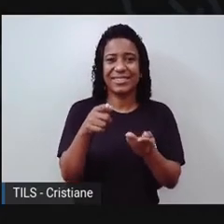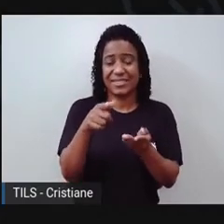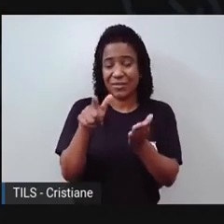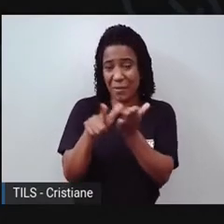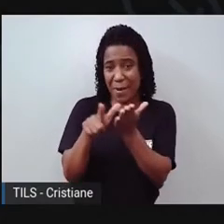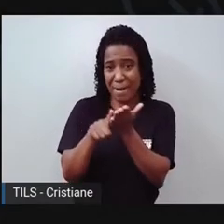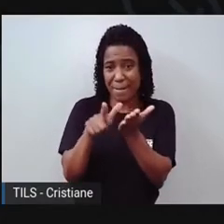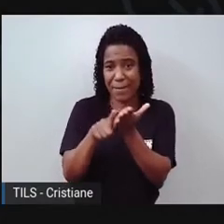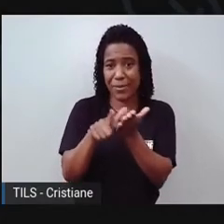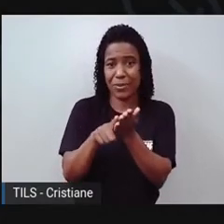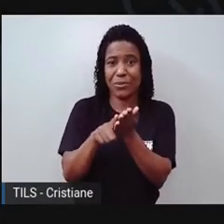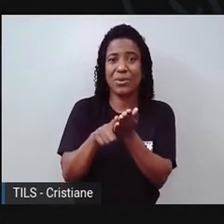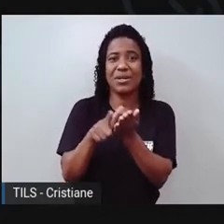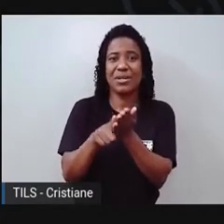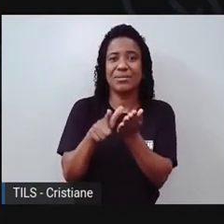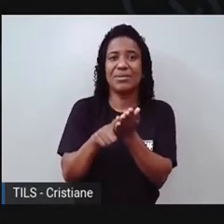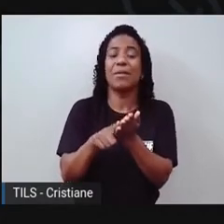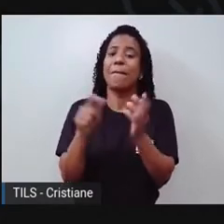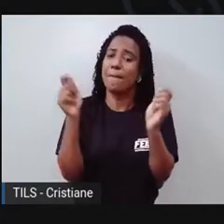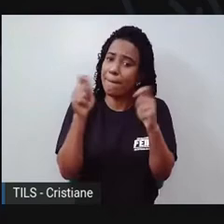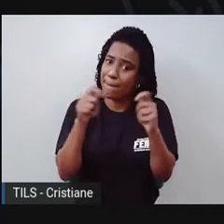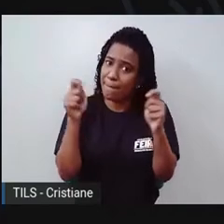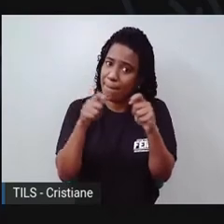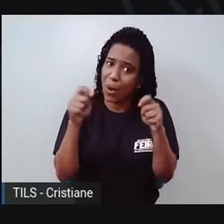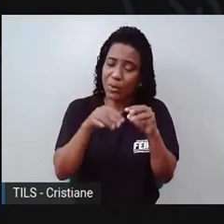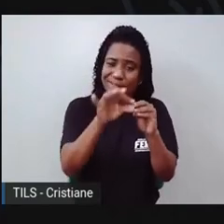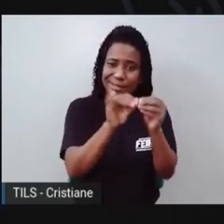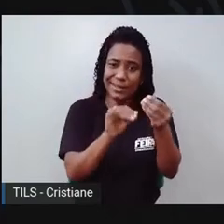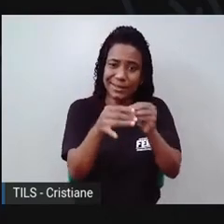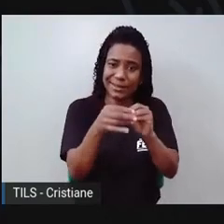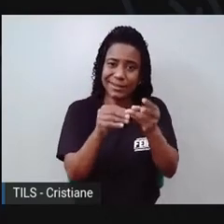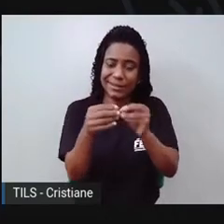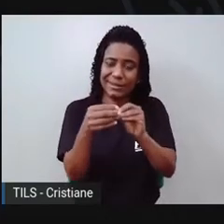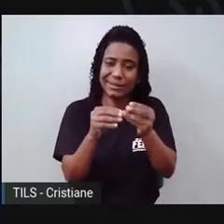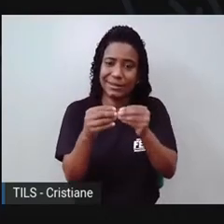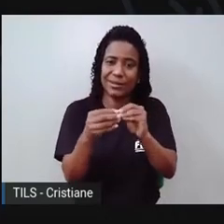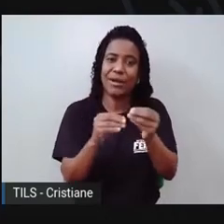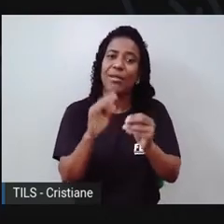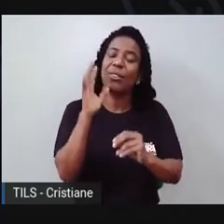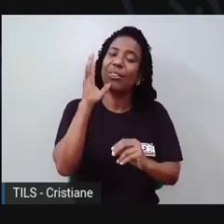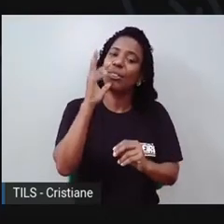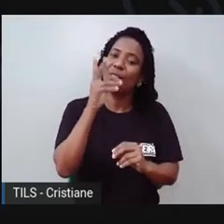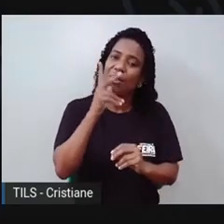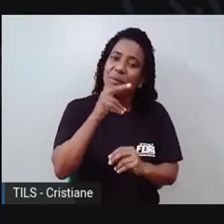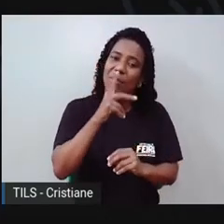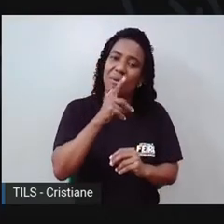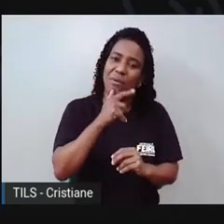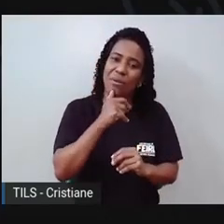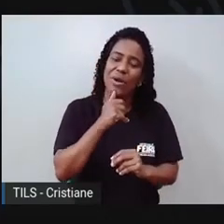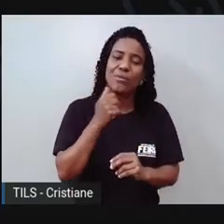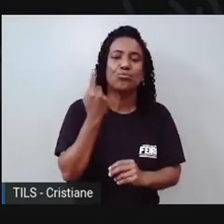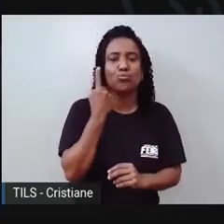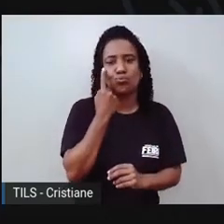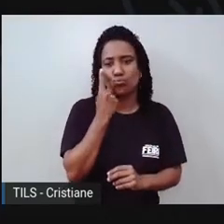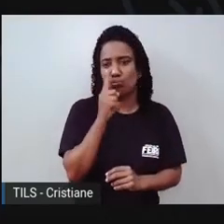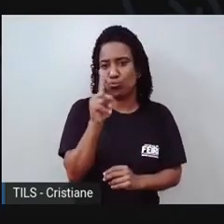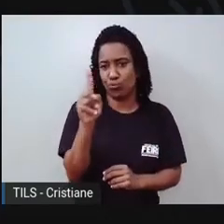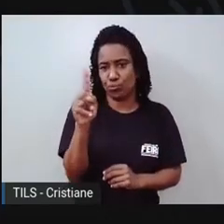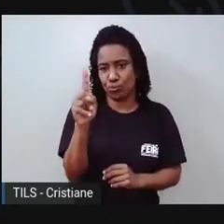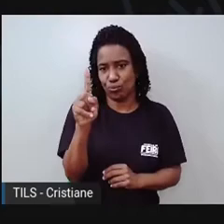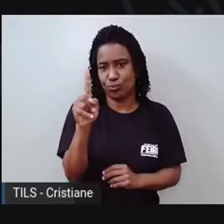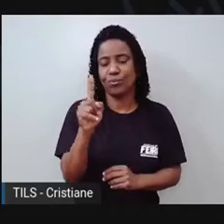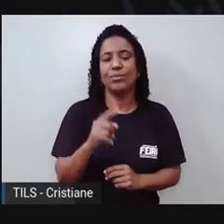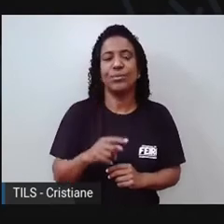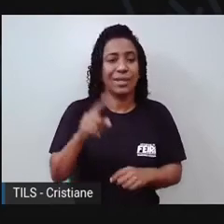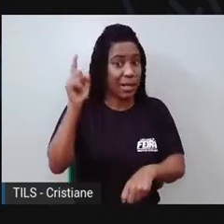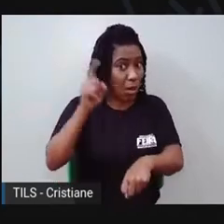usado, ele pode fazer também todo picadinho, só que tem que deixar de um dia para o outro. Não pode fazer assim na